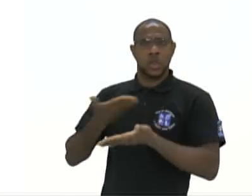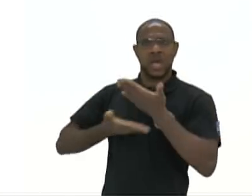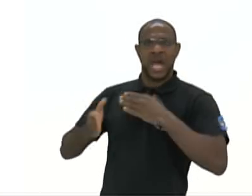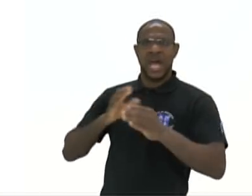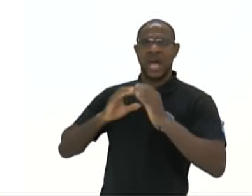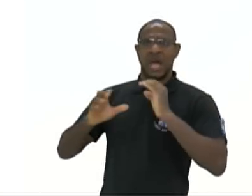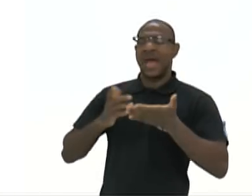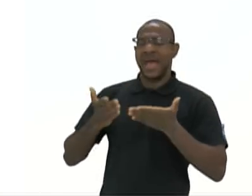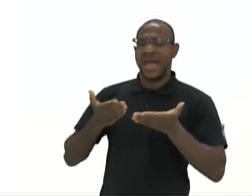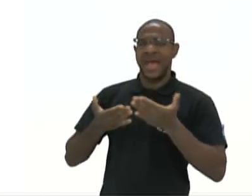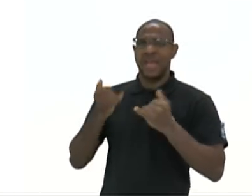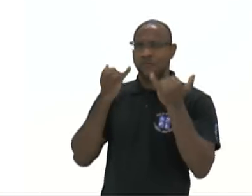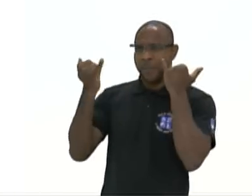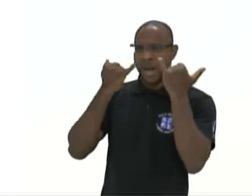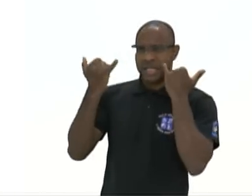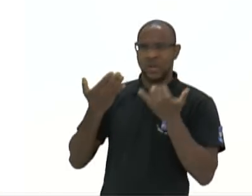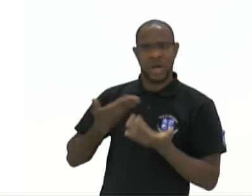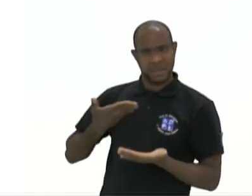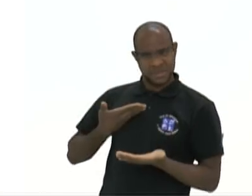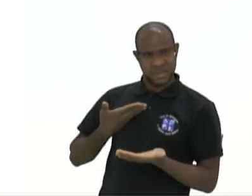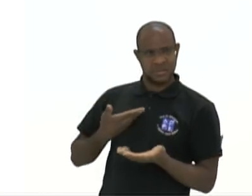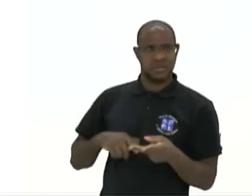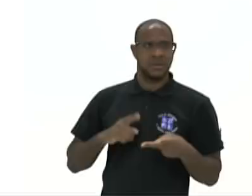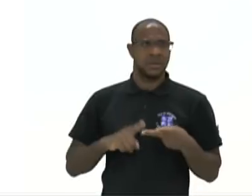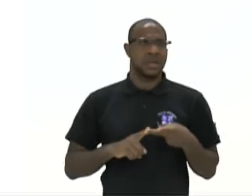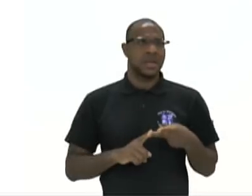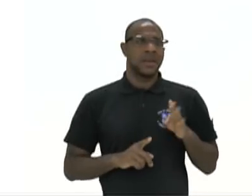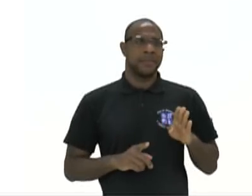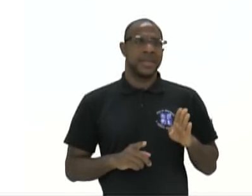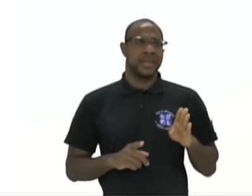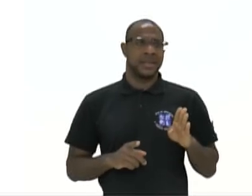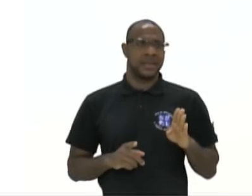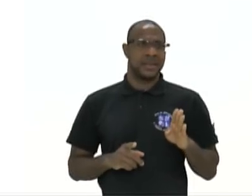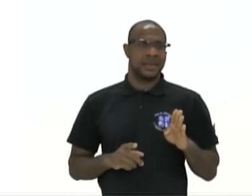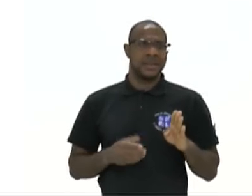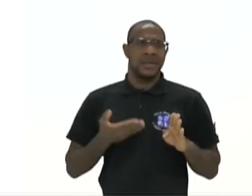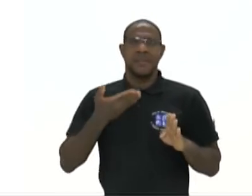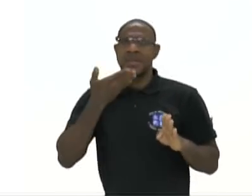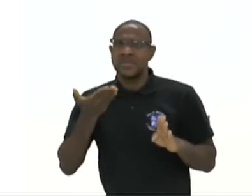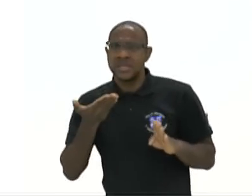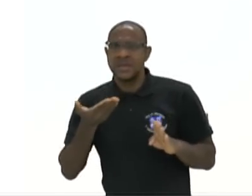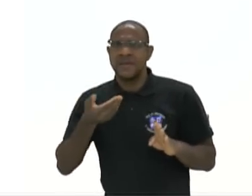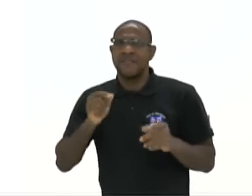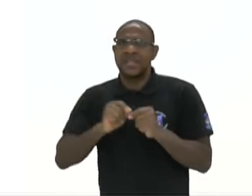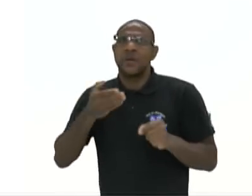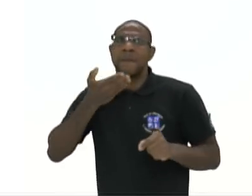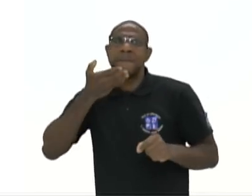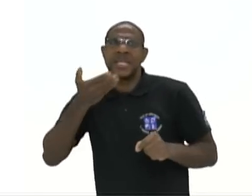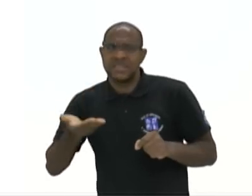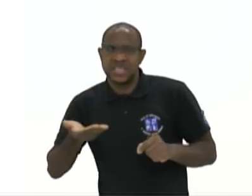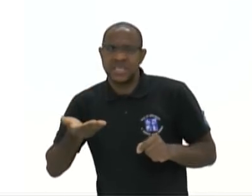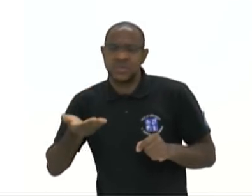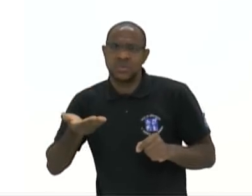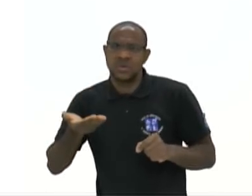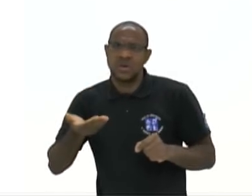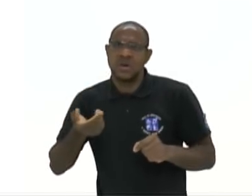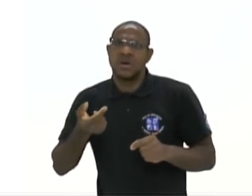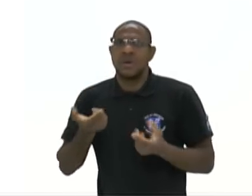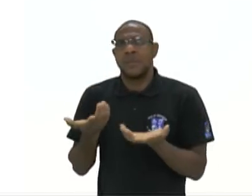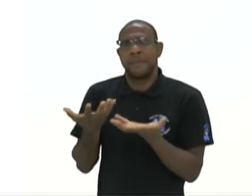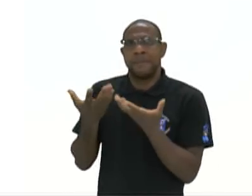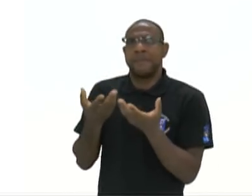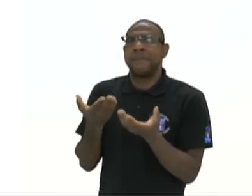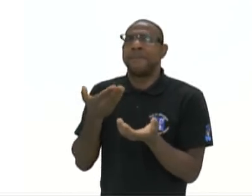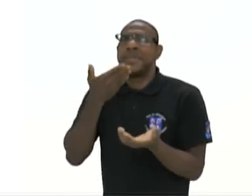amigo? Letra B, pleitear um pedido ou desejo de algo? Ou letra C, repudiar